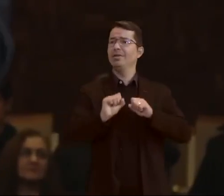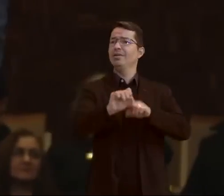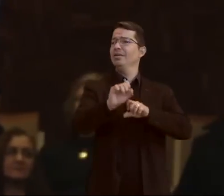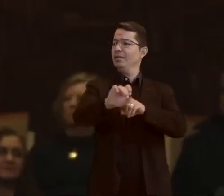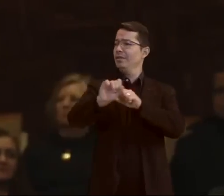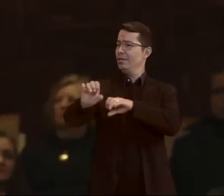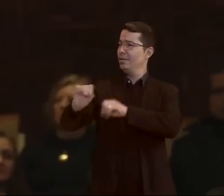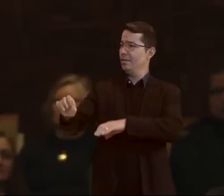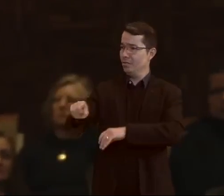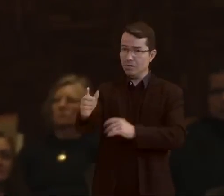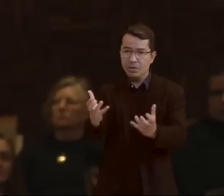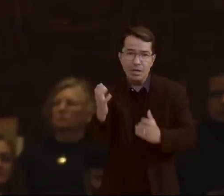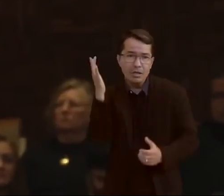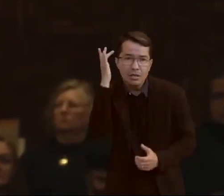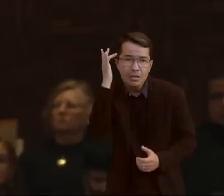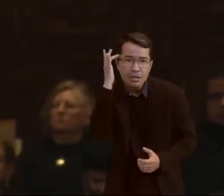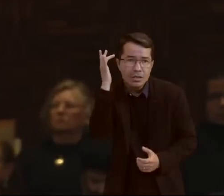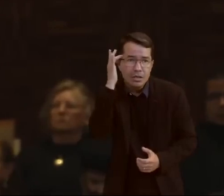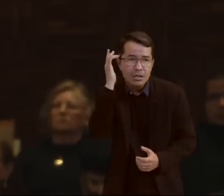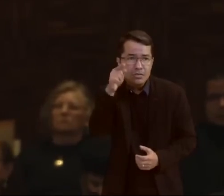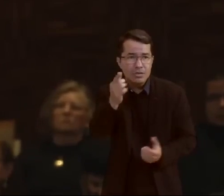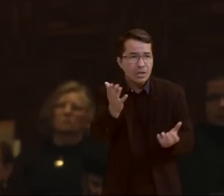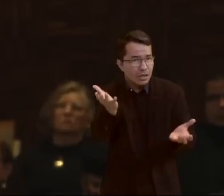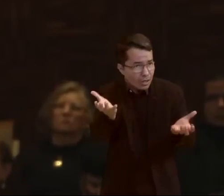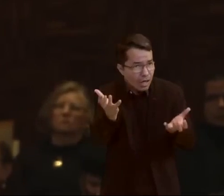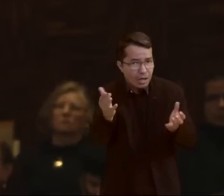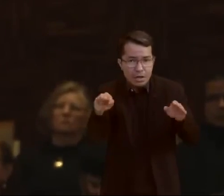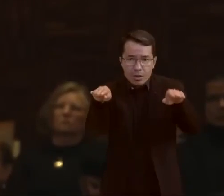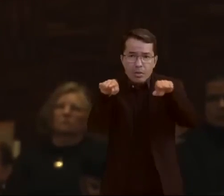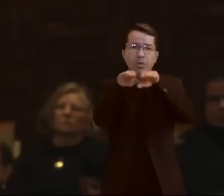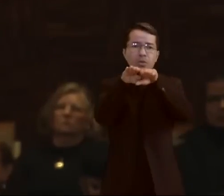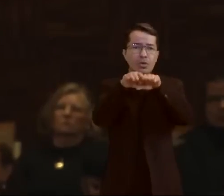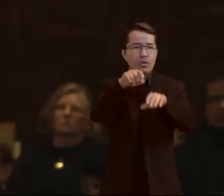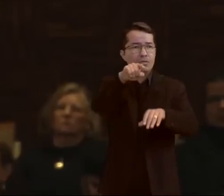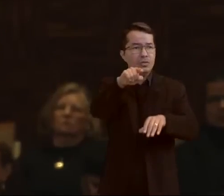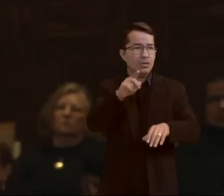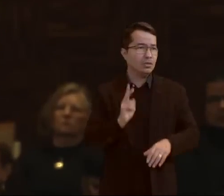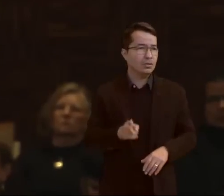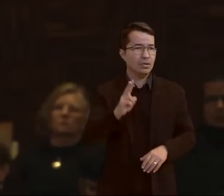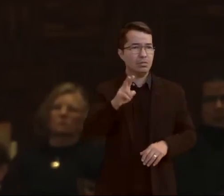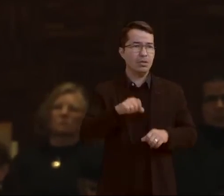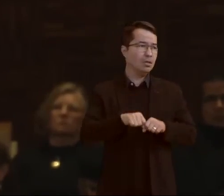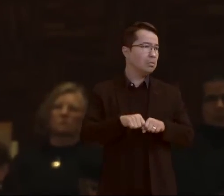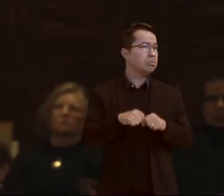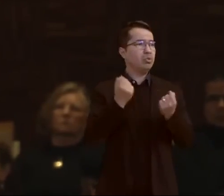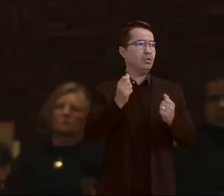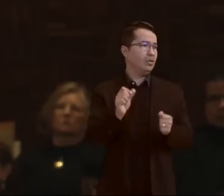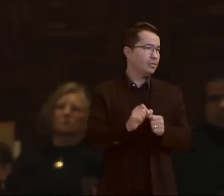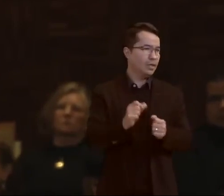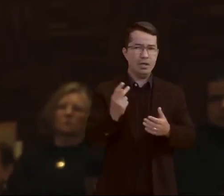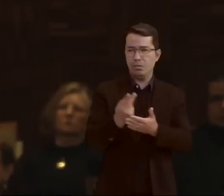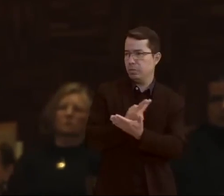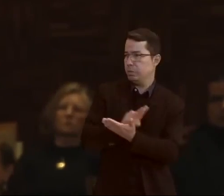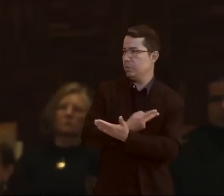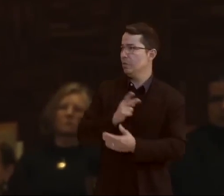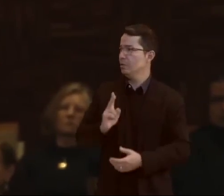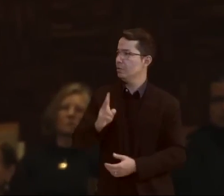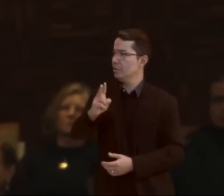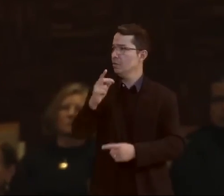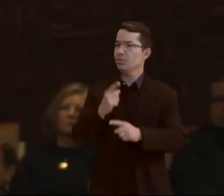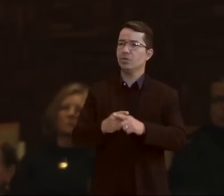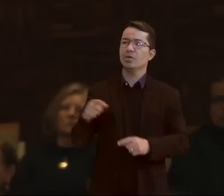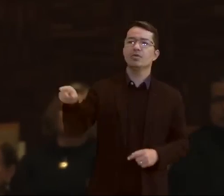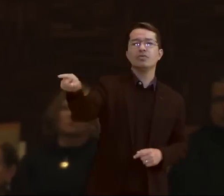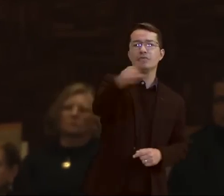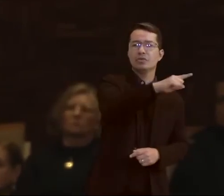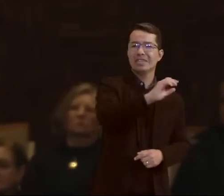crente imaturo, um cara que vai estar sempre quebrado, sempre perdido, sempre fazendo bobagem, porque você não